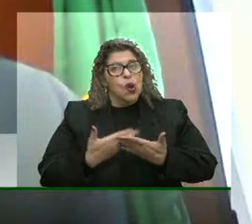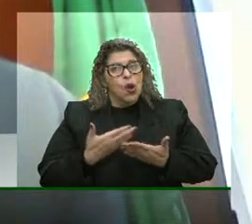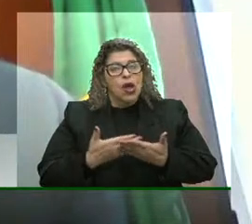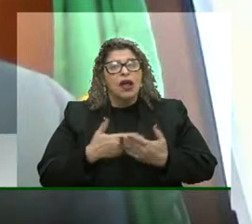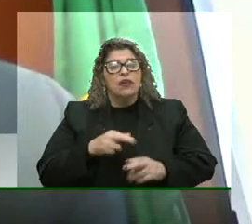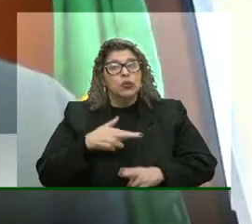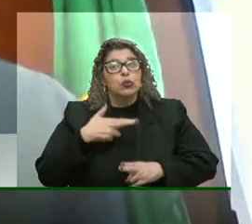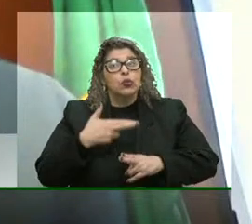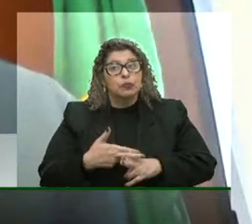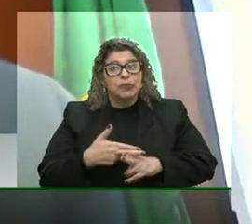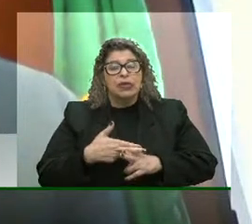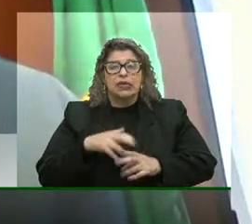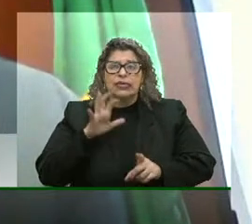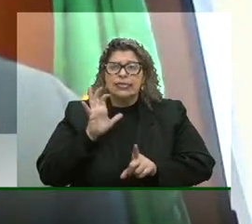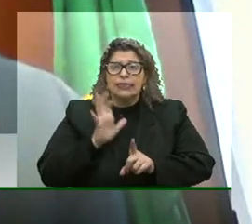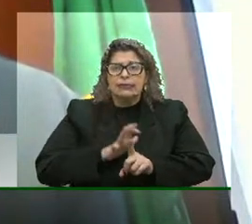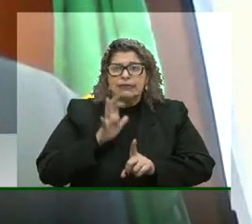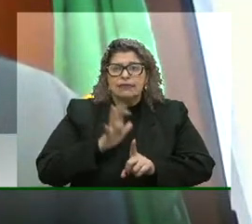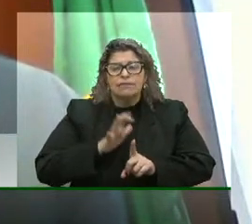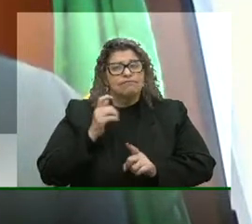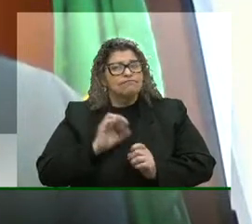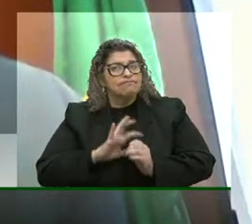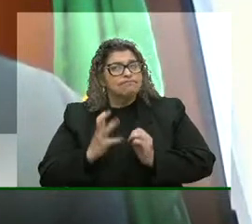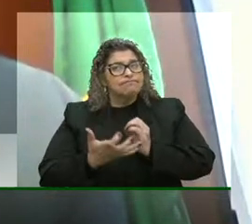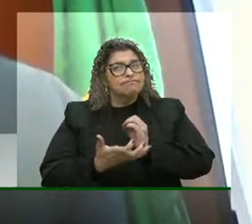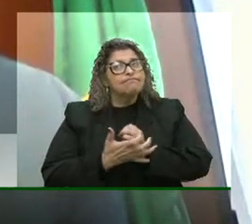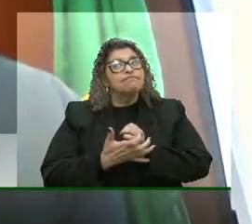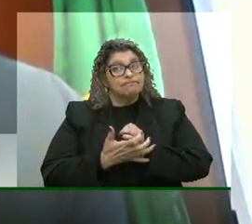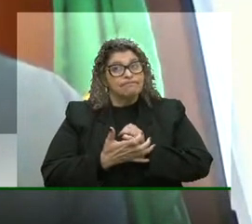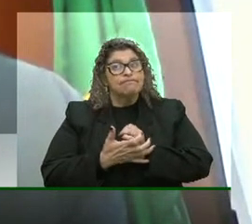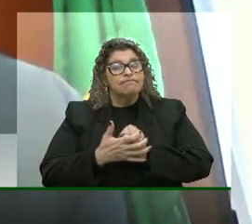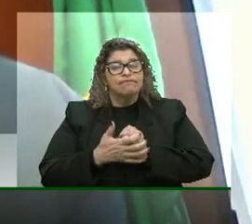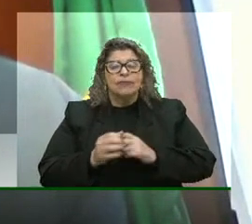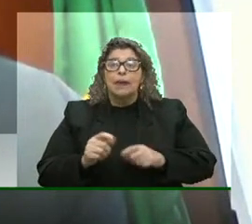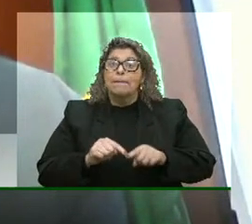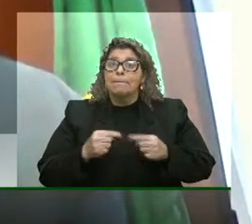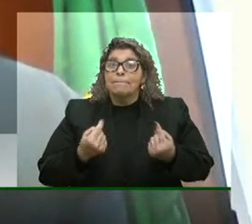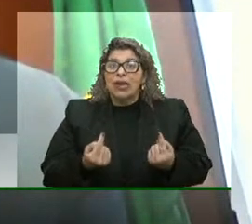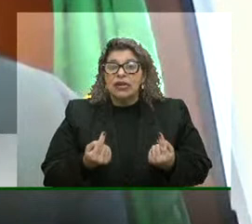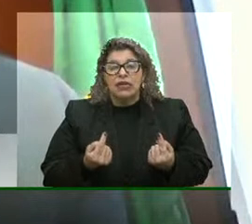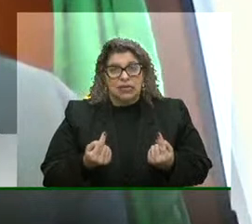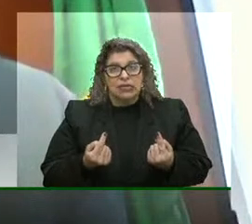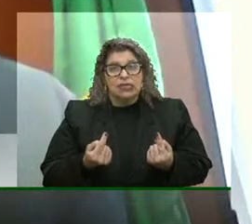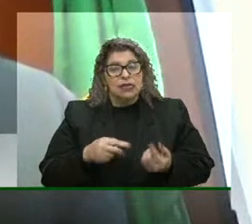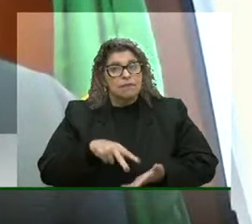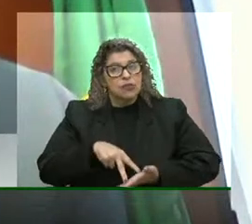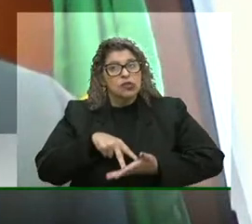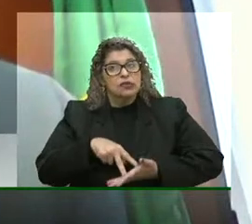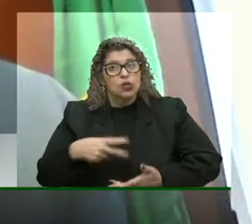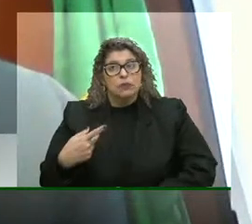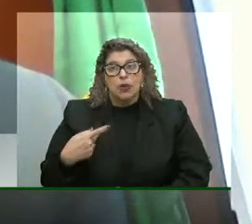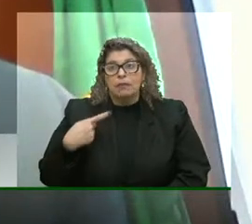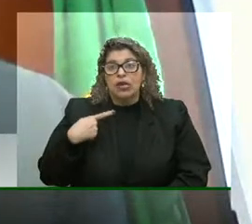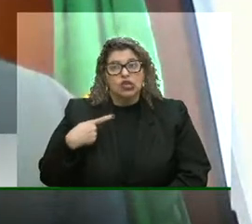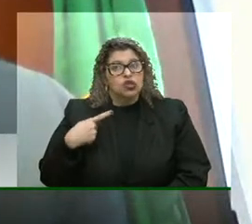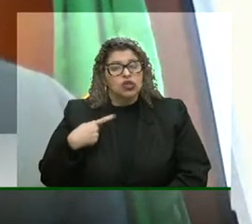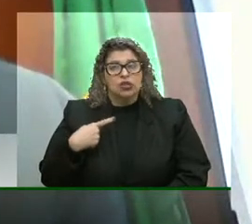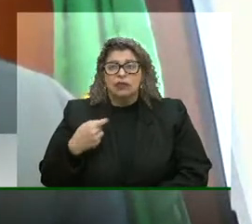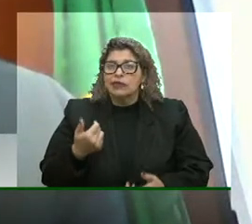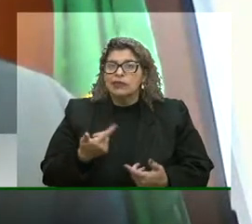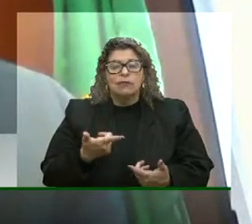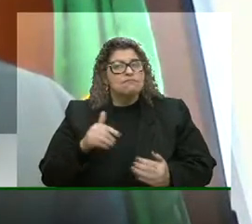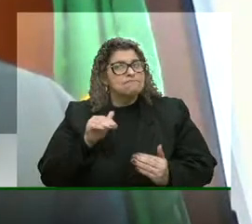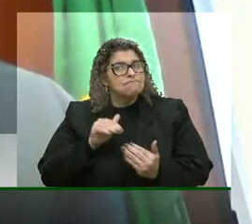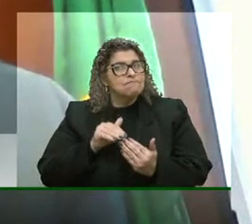das atividades escolares em razão da pandemia do coronavírus, mas a posição da nossa bancada é de que não cabe ao